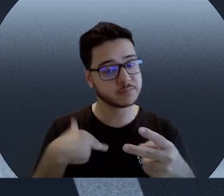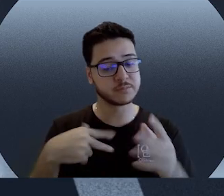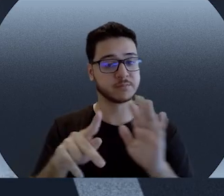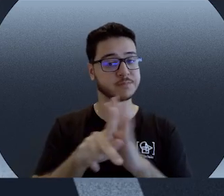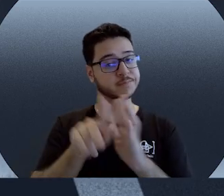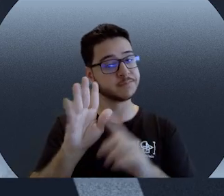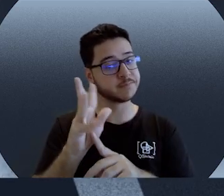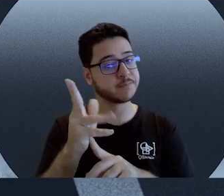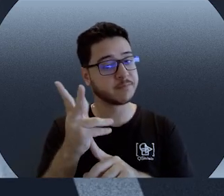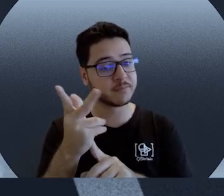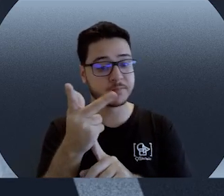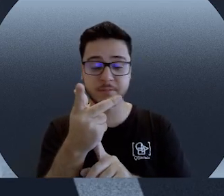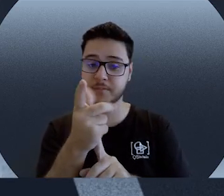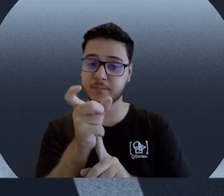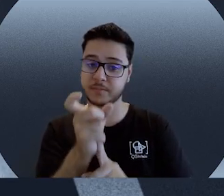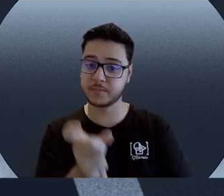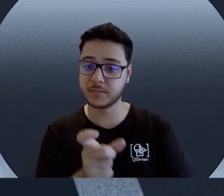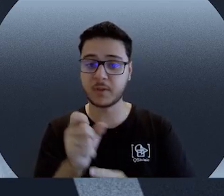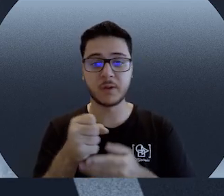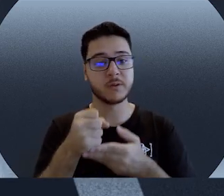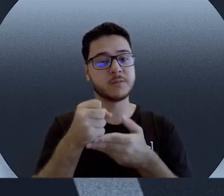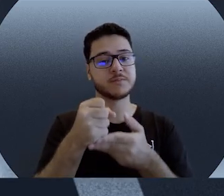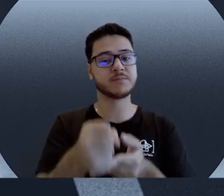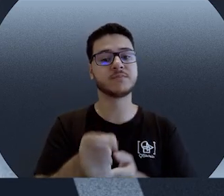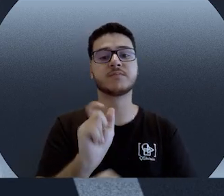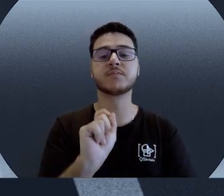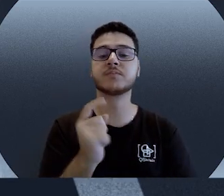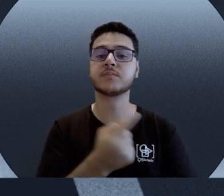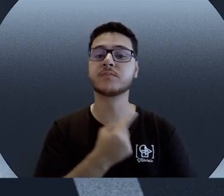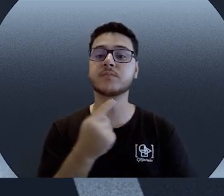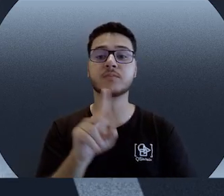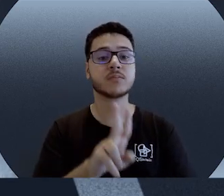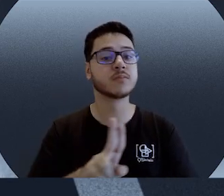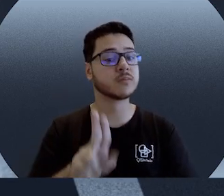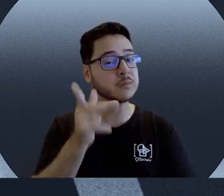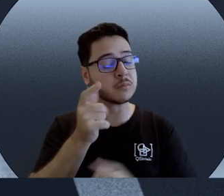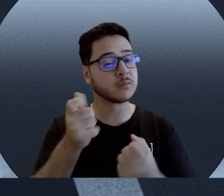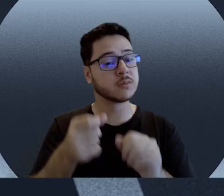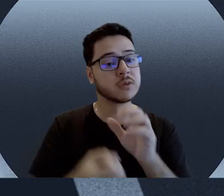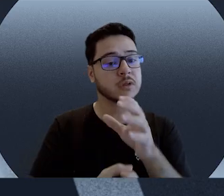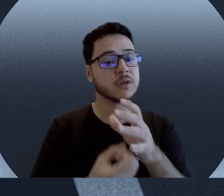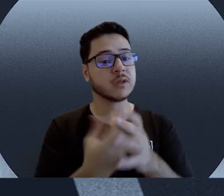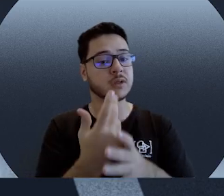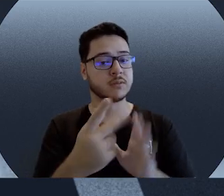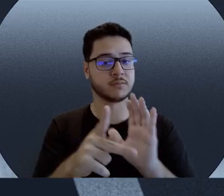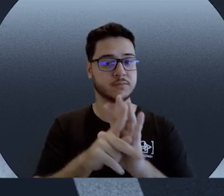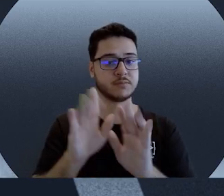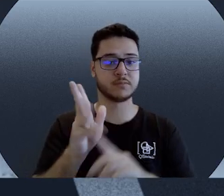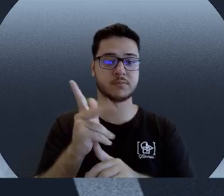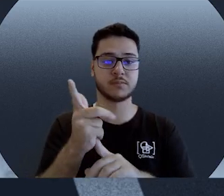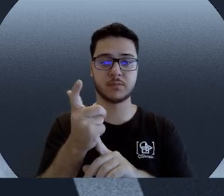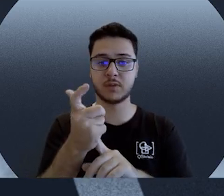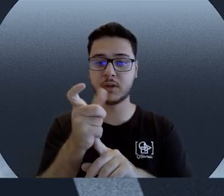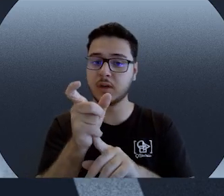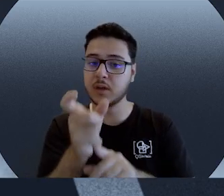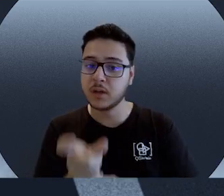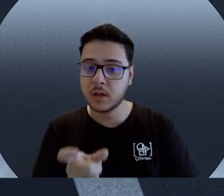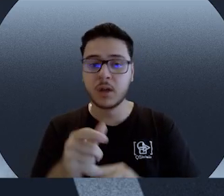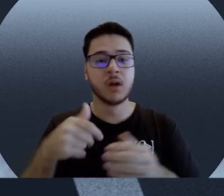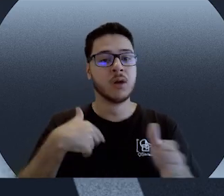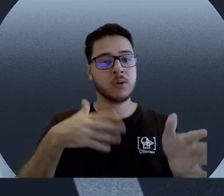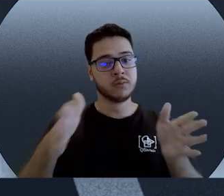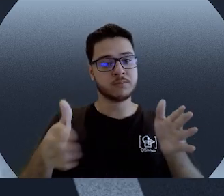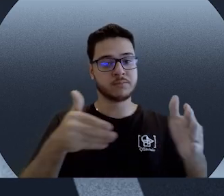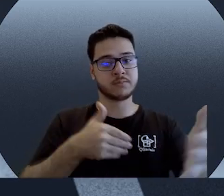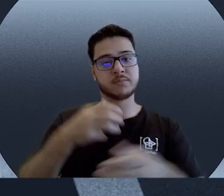rompem é o suporte. Suporte é aquilo que a gente utiliza para produzir a arte. Então, um bloco de mármore, ao se